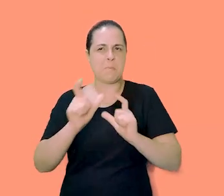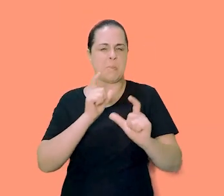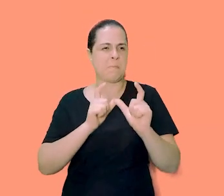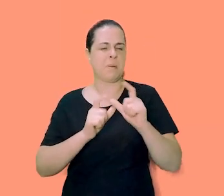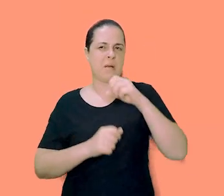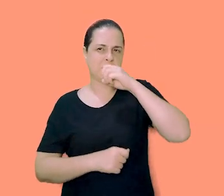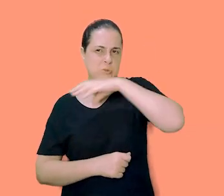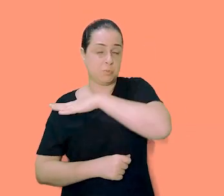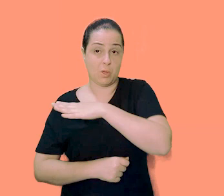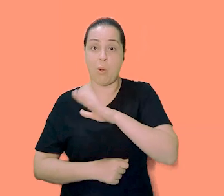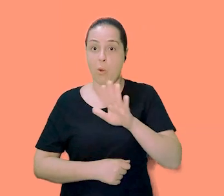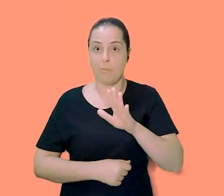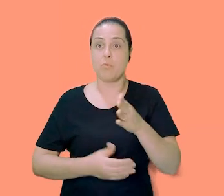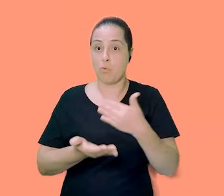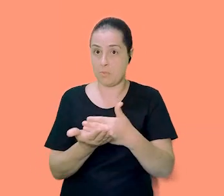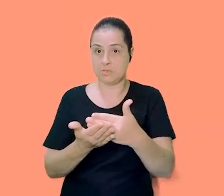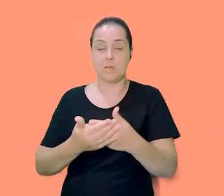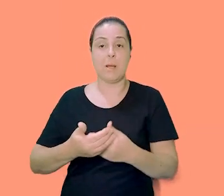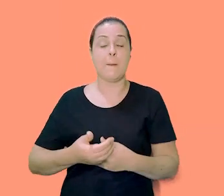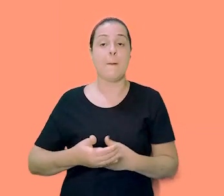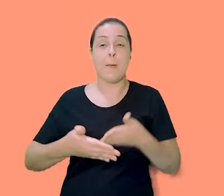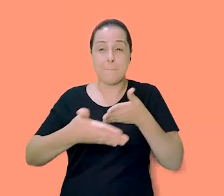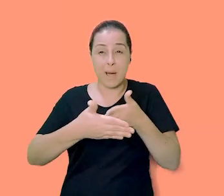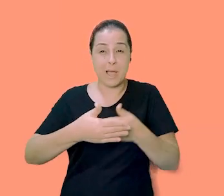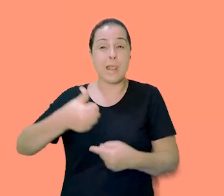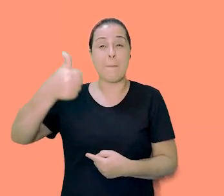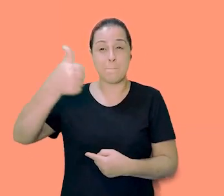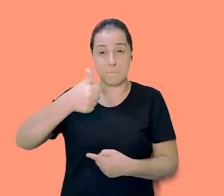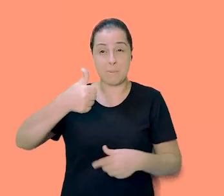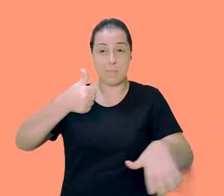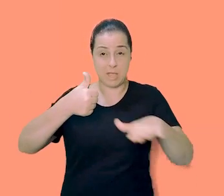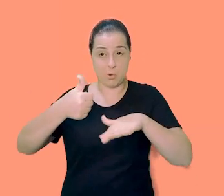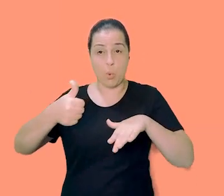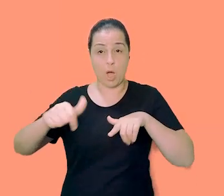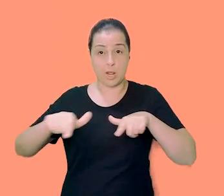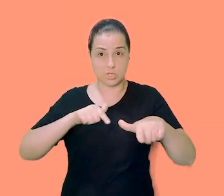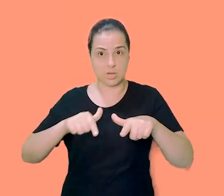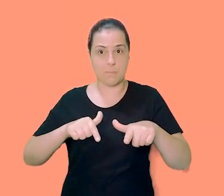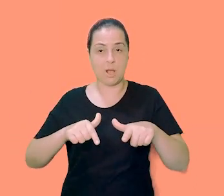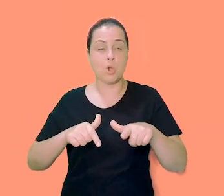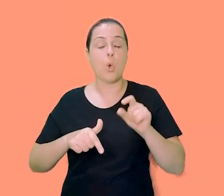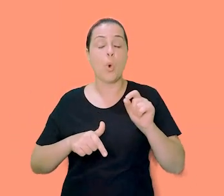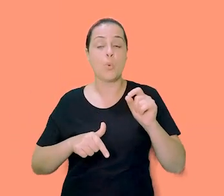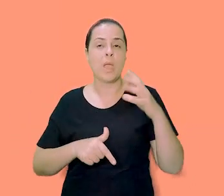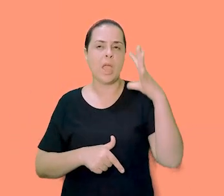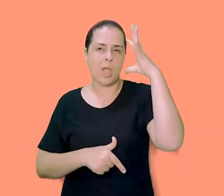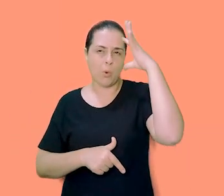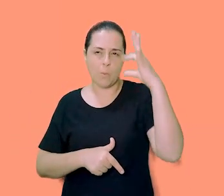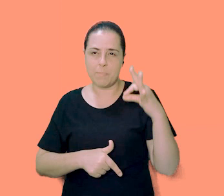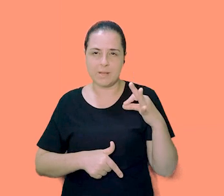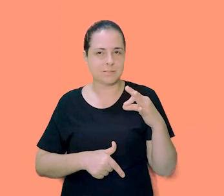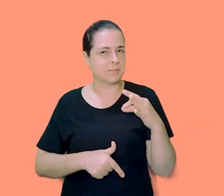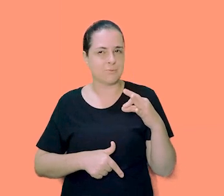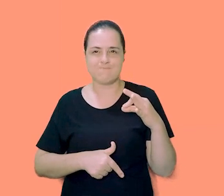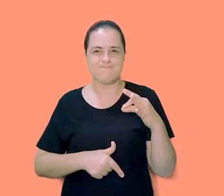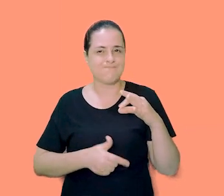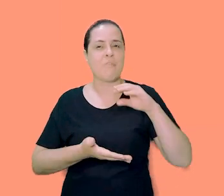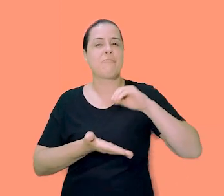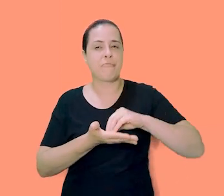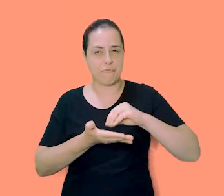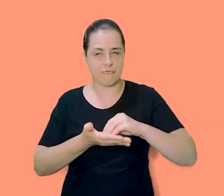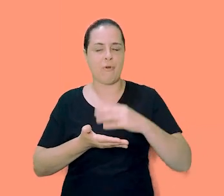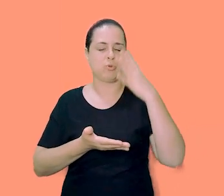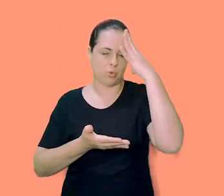vamos começar. A primeira barreira que a gente enfrenta no mercado de trabalho é a falta de compreensão do que é a surdez, exatamente. As